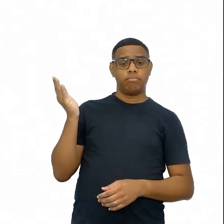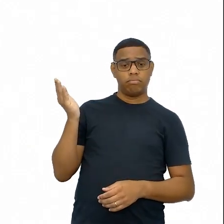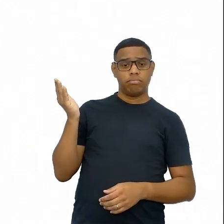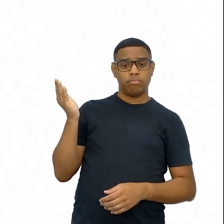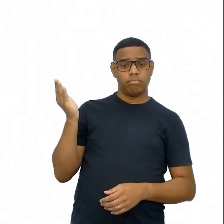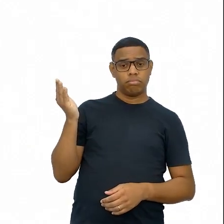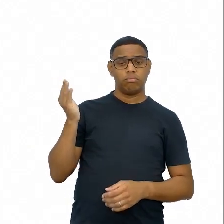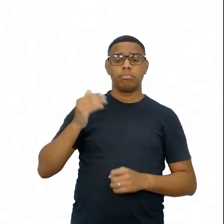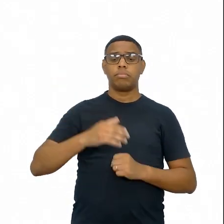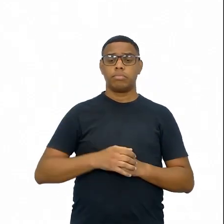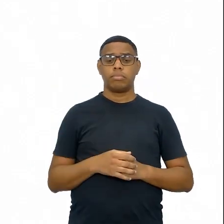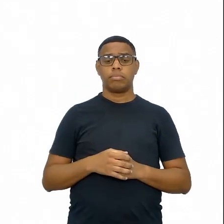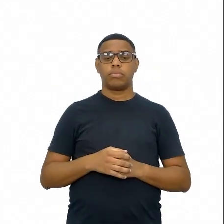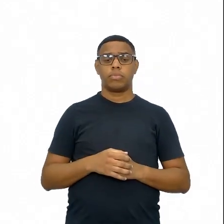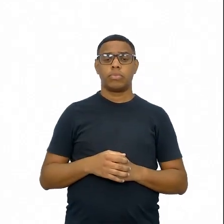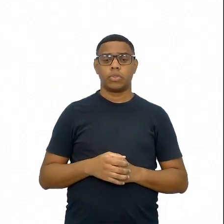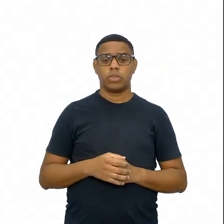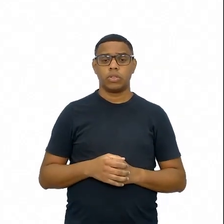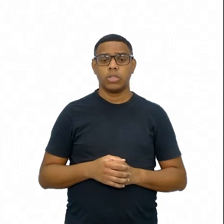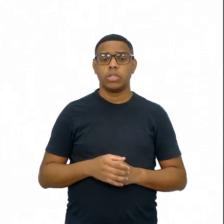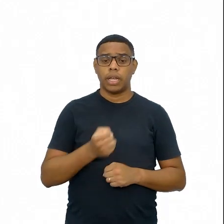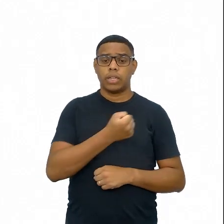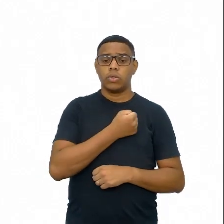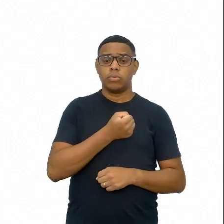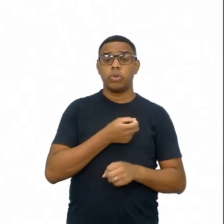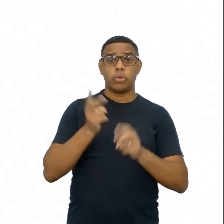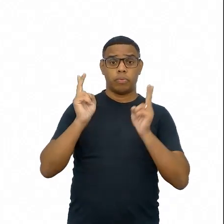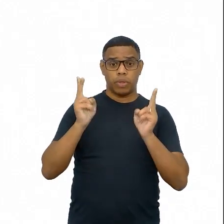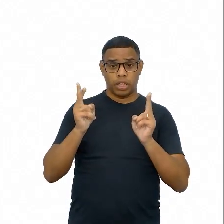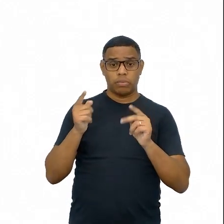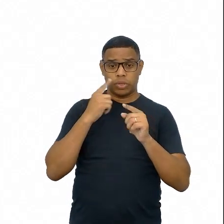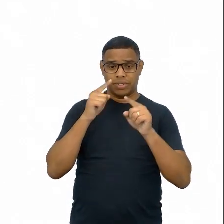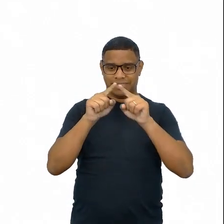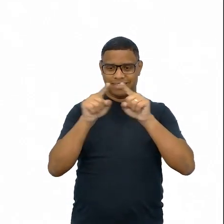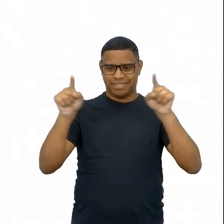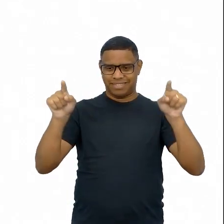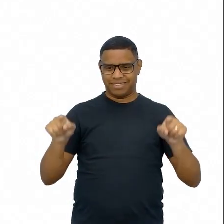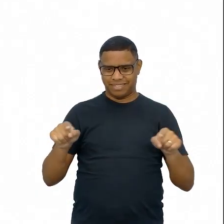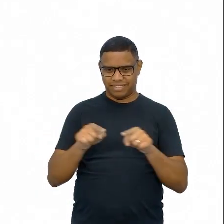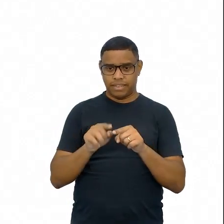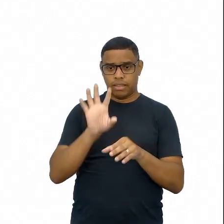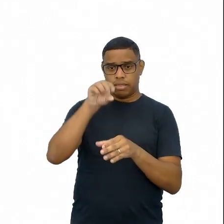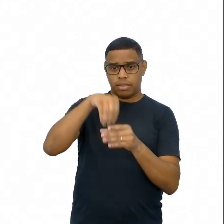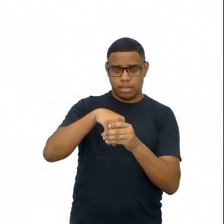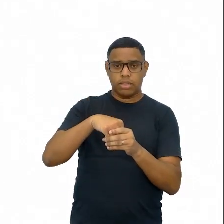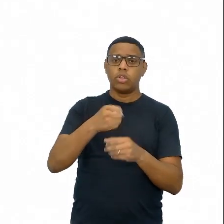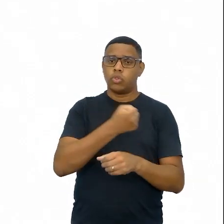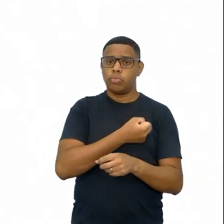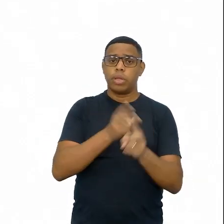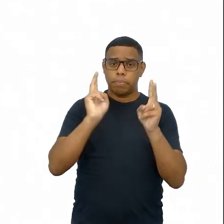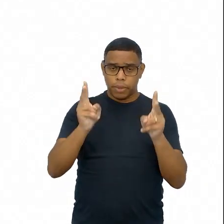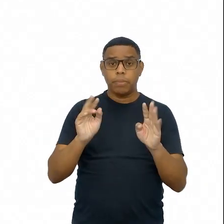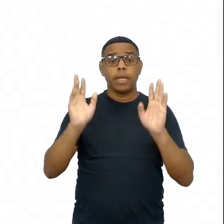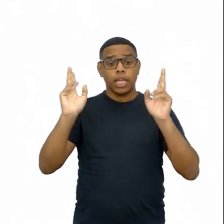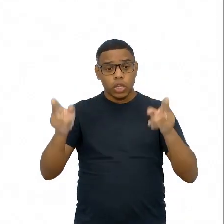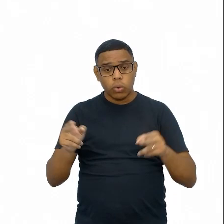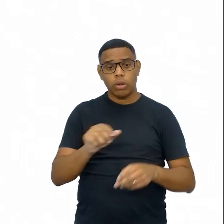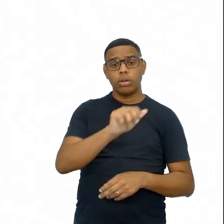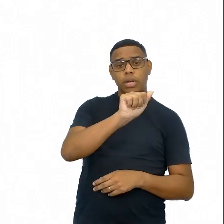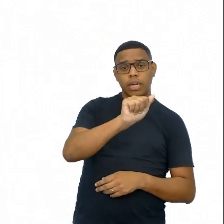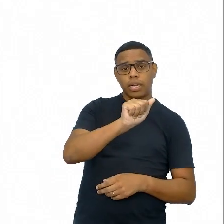foram apresentados, né? Porque os mesmos números que estão nesse quadro, nesse retângulo, são os números que